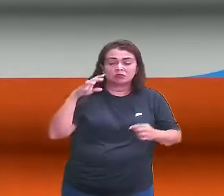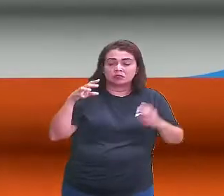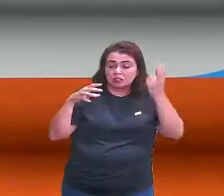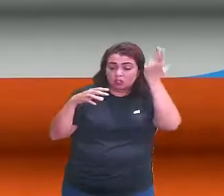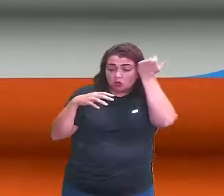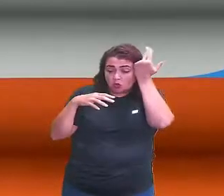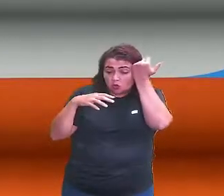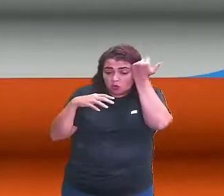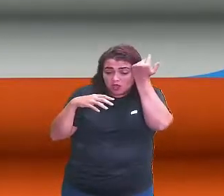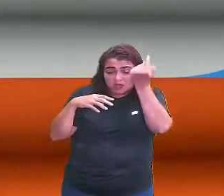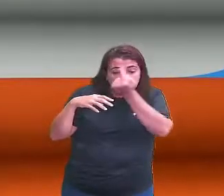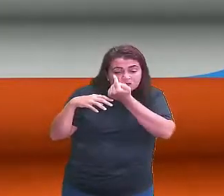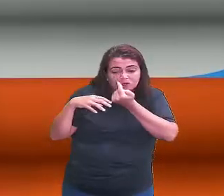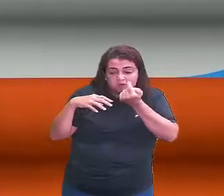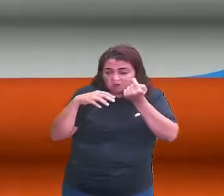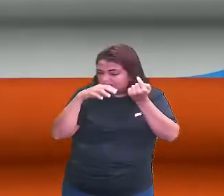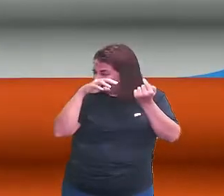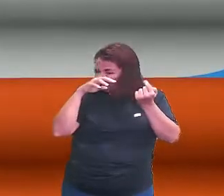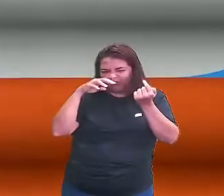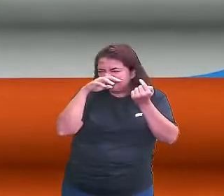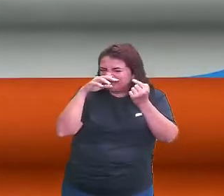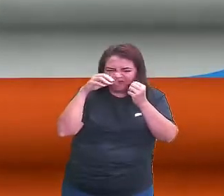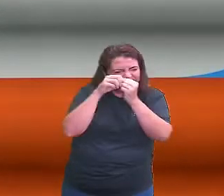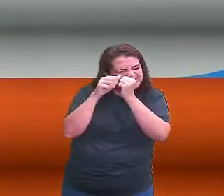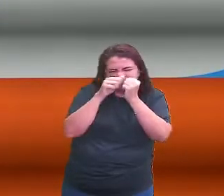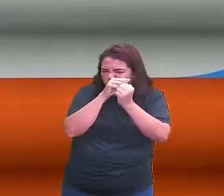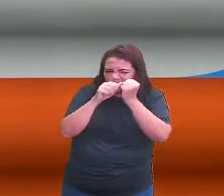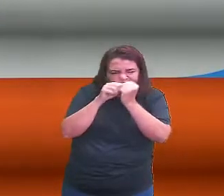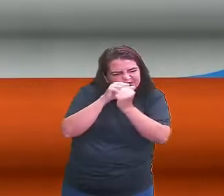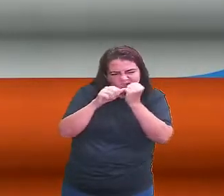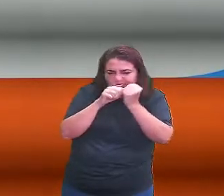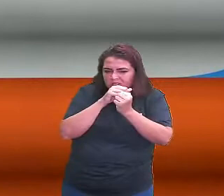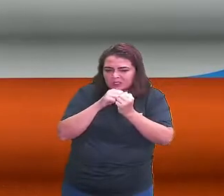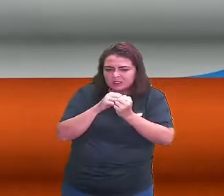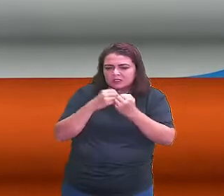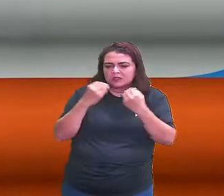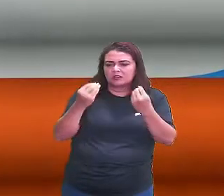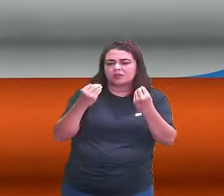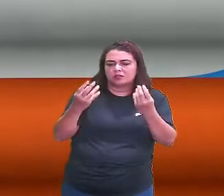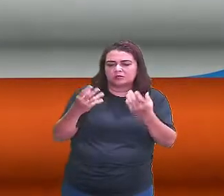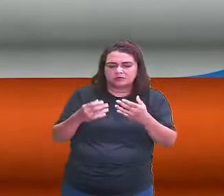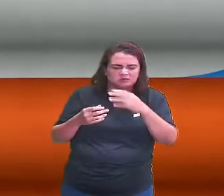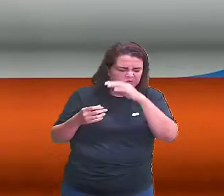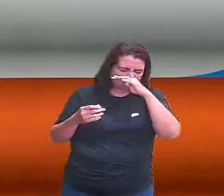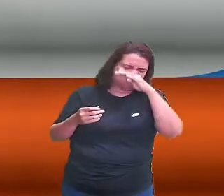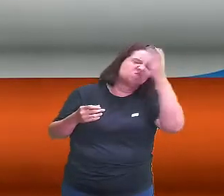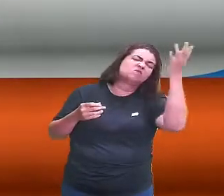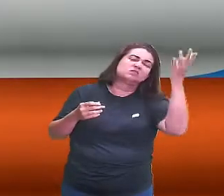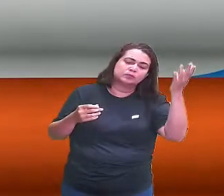Mas olha só, o coelho já não queria abraçar. E depois de Douglas limpar o nariz